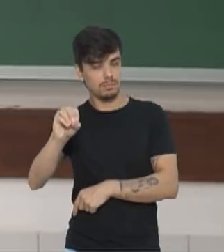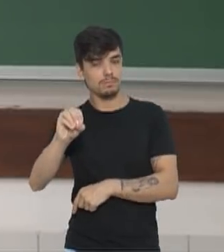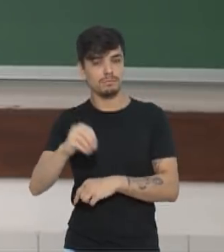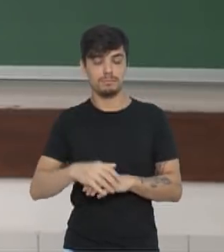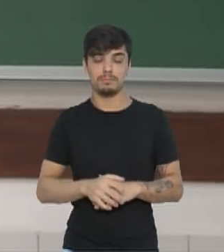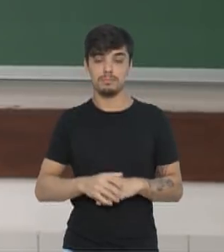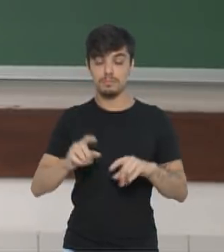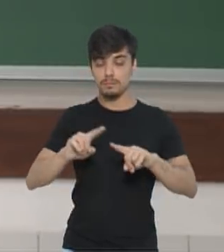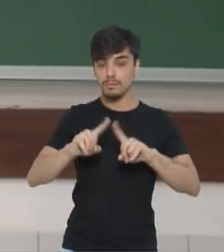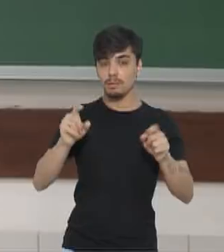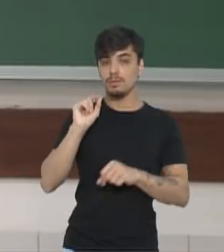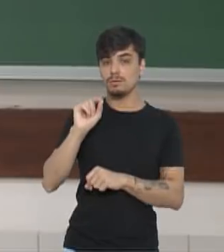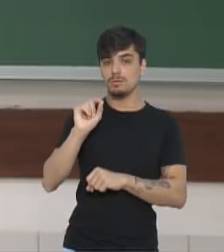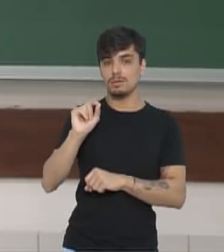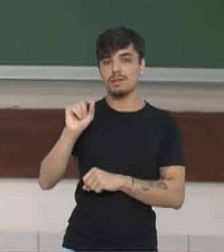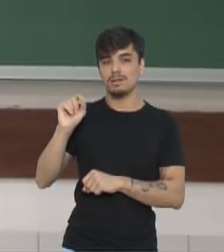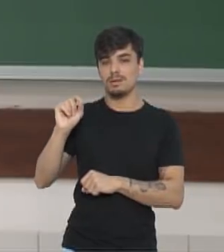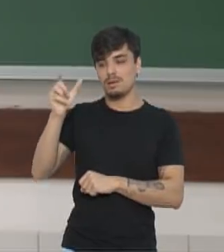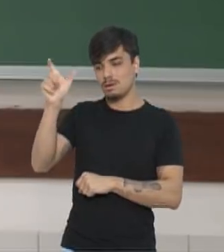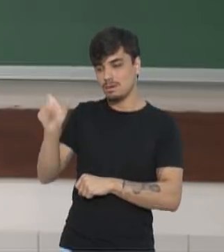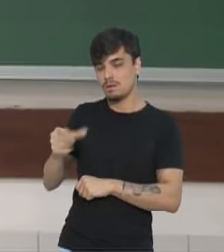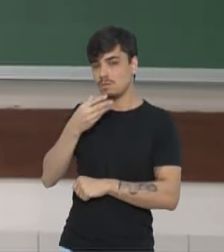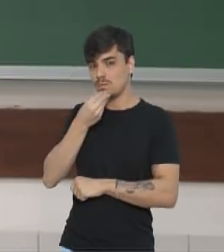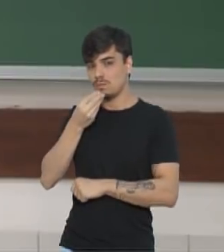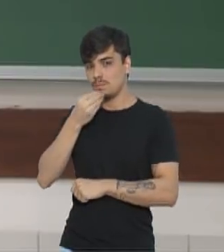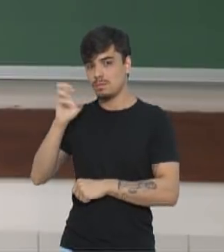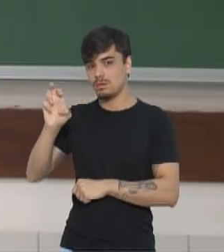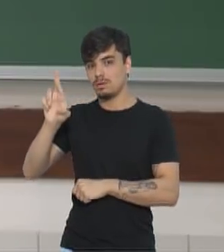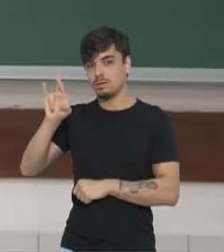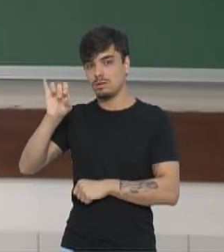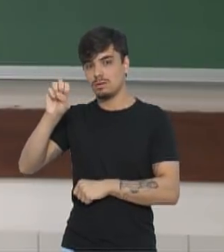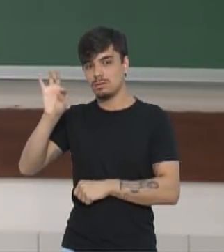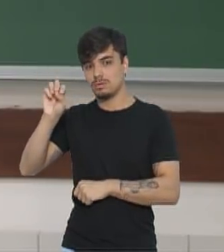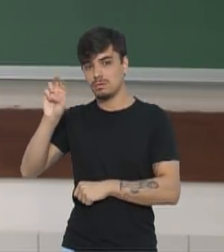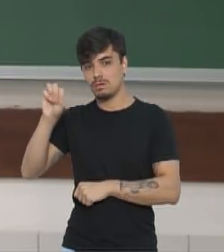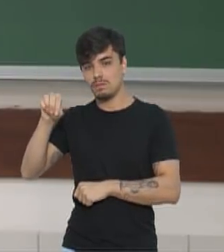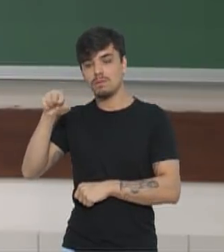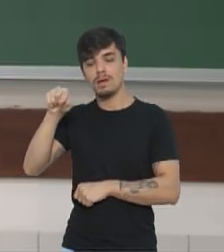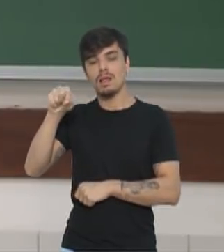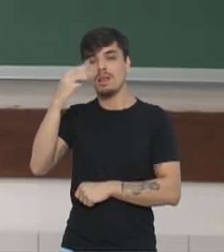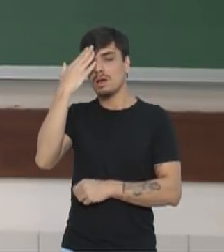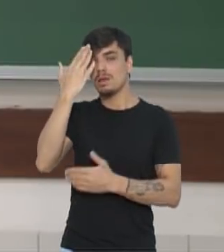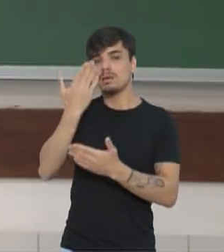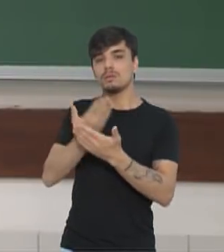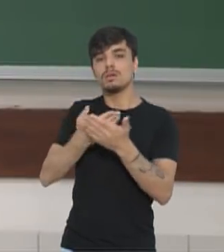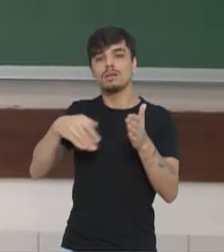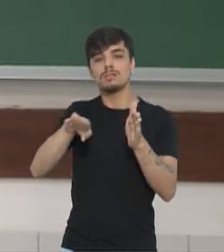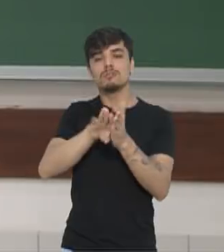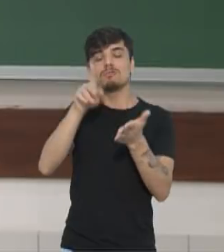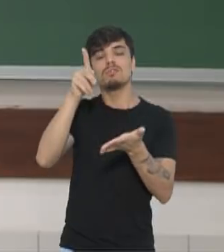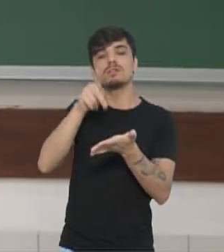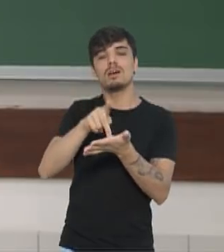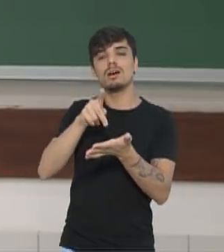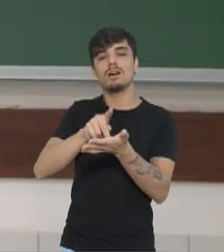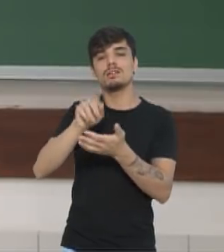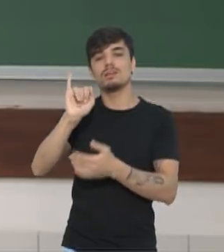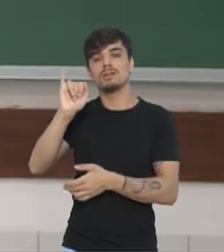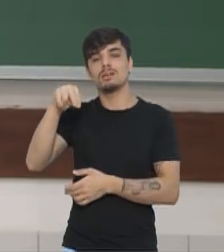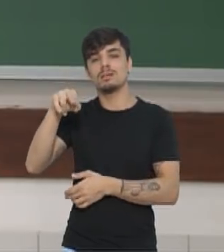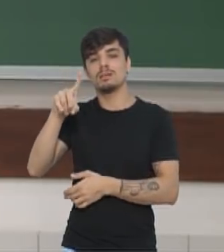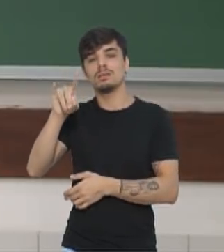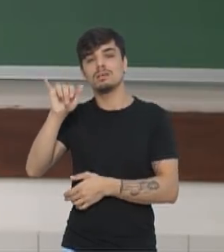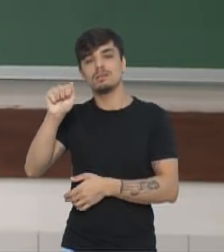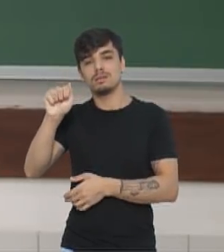América, ele acreditou honestamente que ele havia chegado nas Índias. E ele falou, vivia um monte de